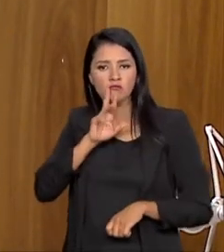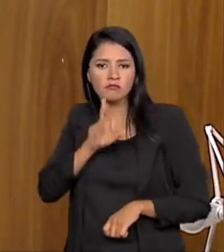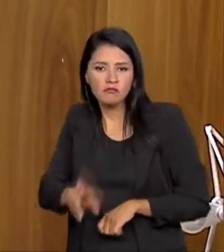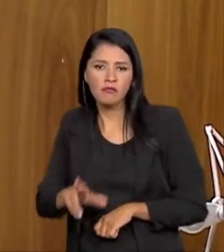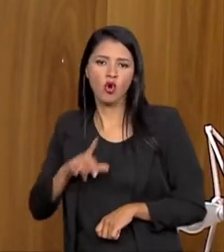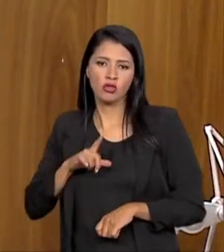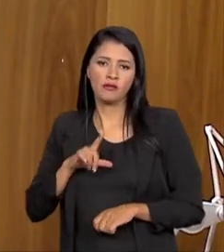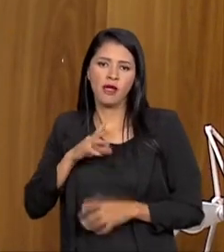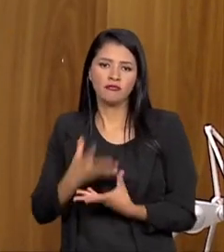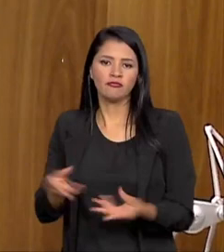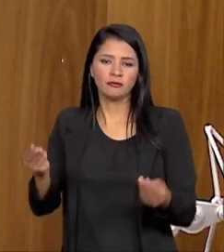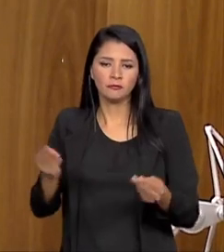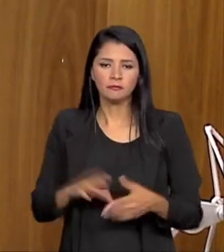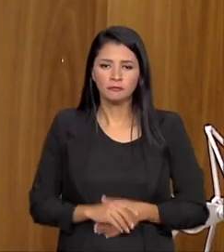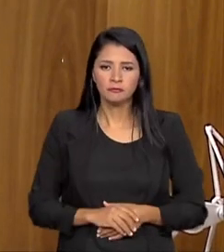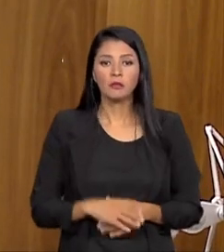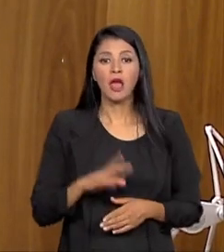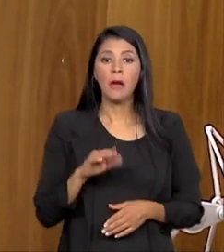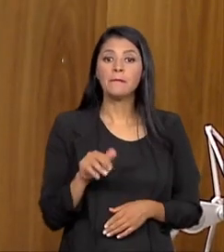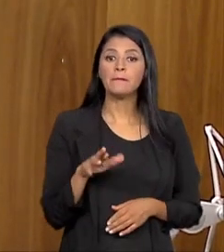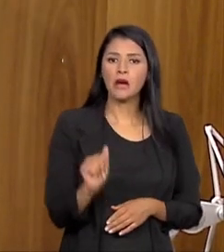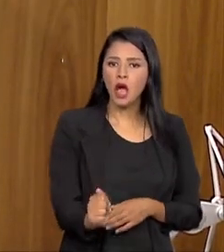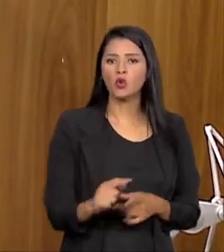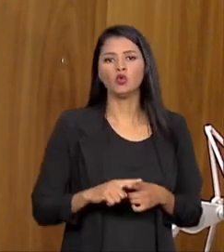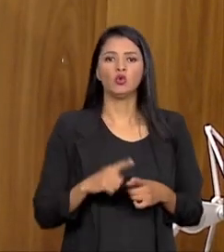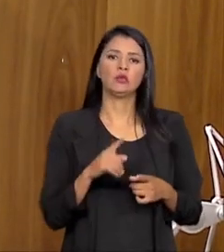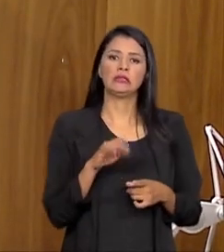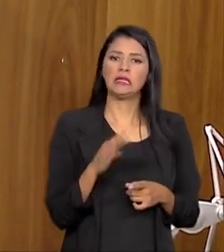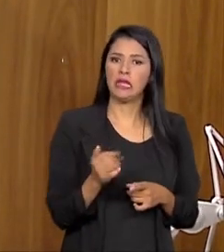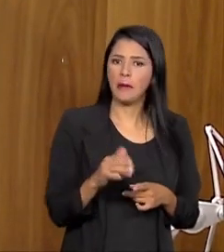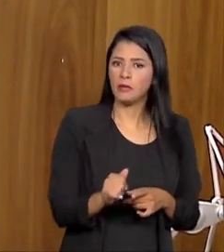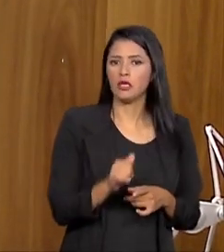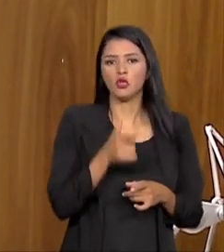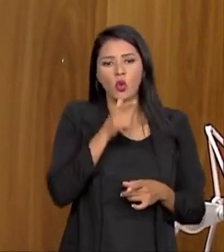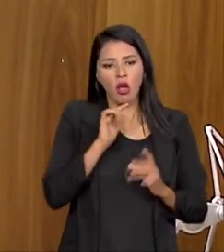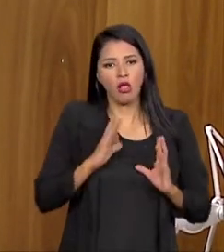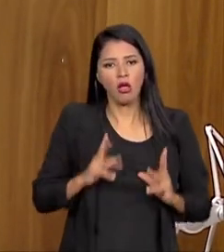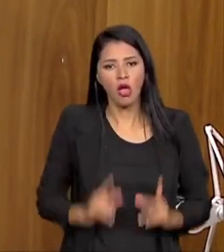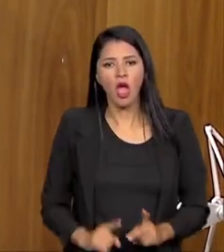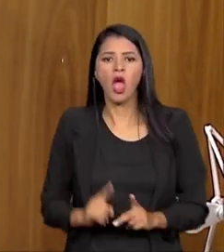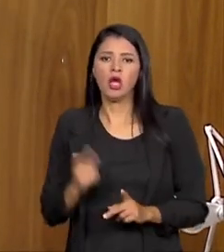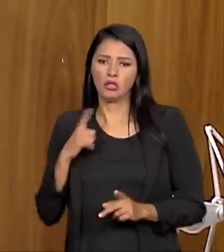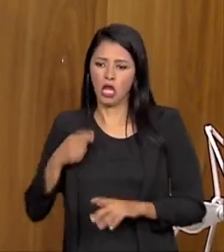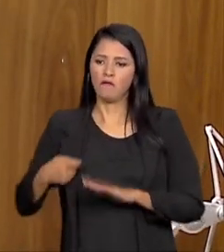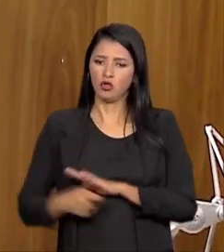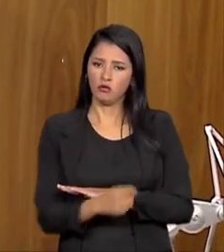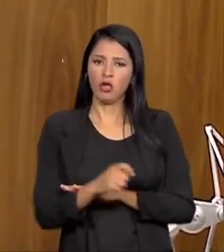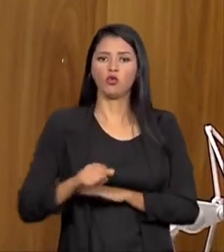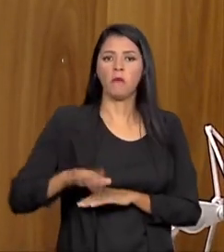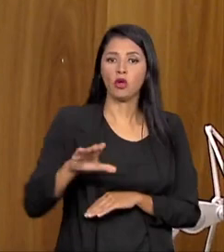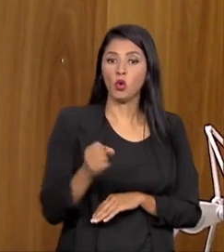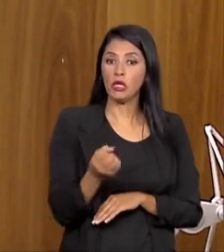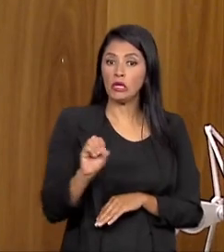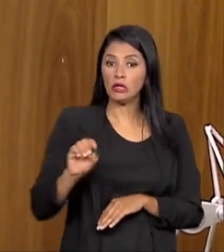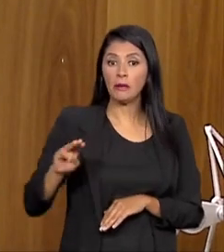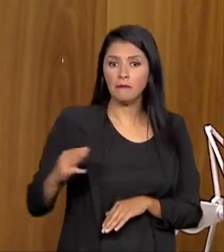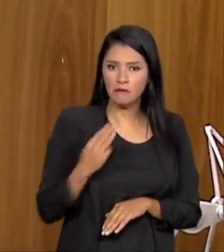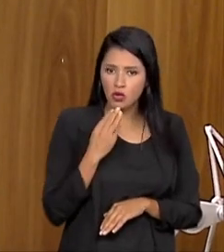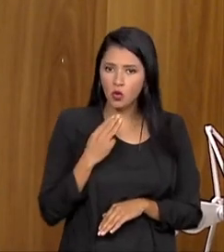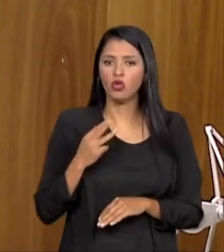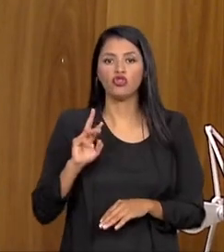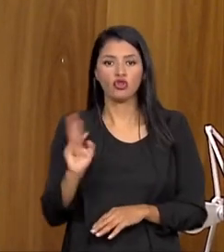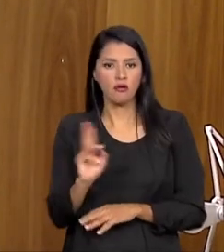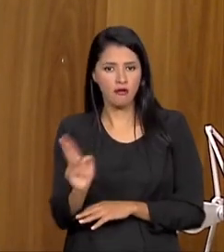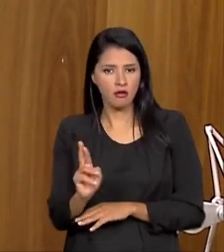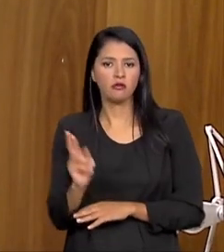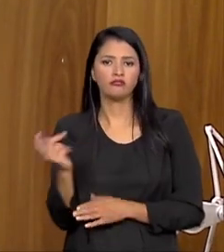o Marco do treinamento e o Marco dos resíduos sólidos estão trazendo investimentos já são mais de 80 bilhões de reais de investimentos contratados